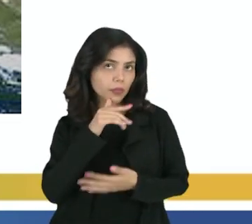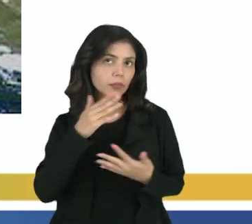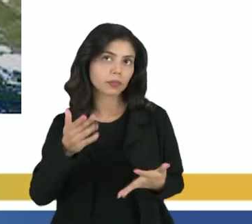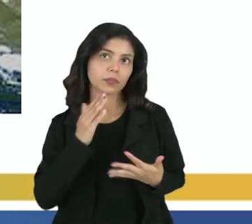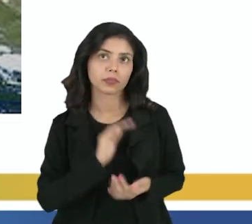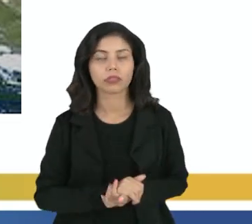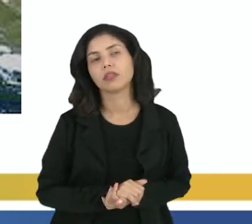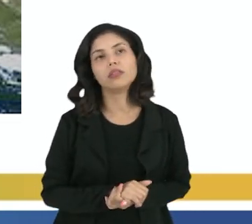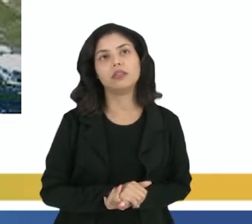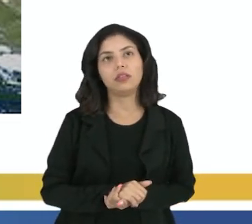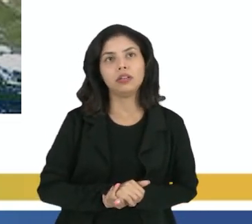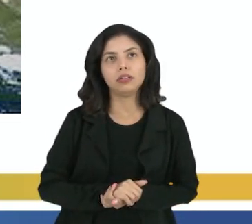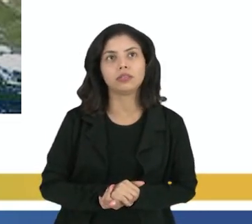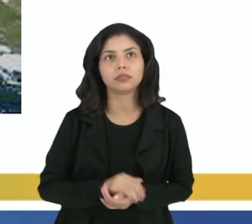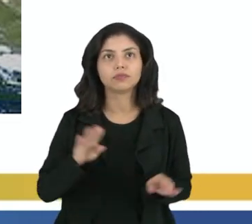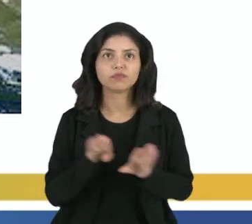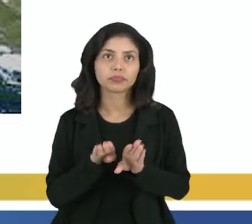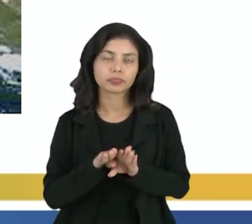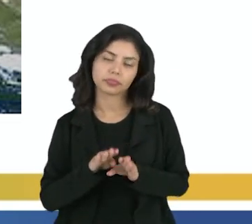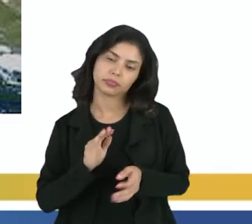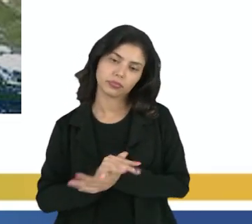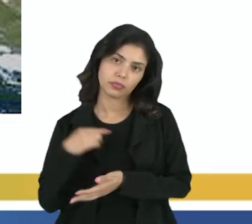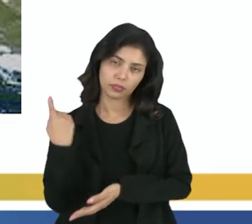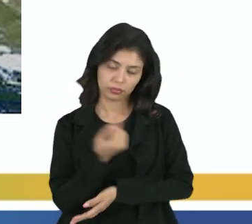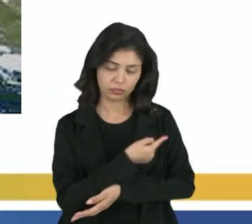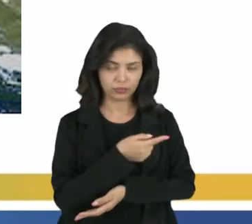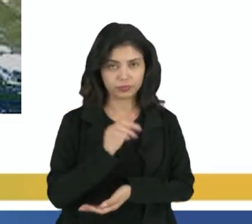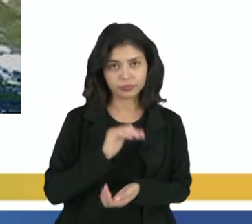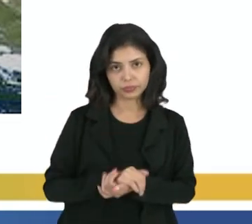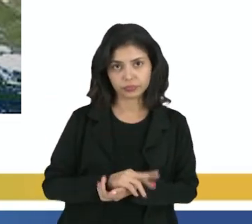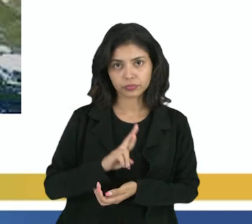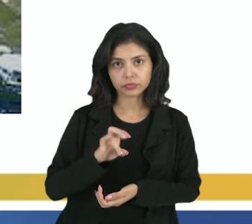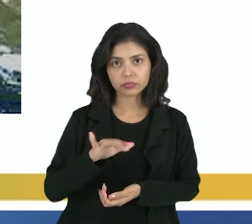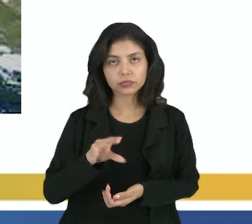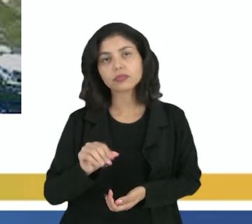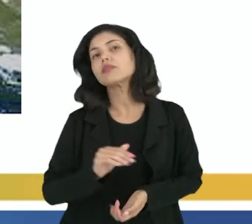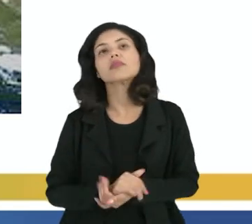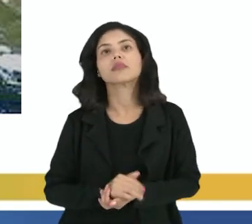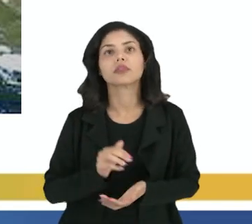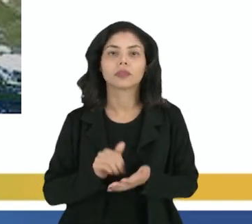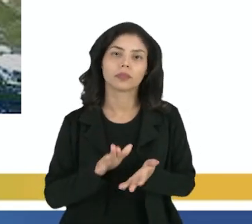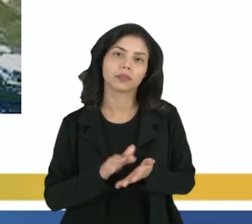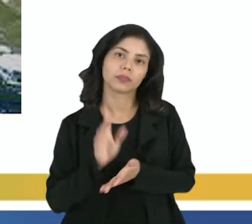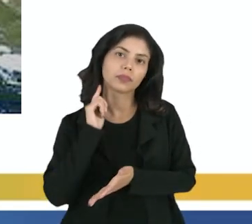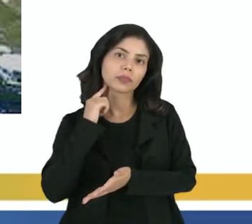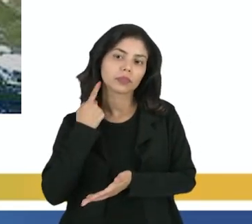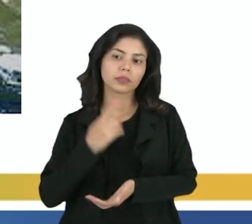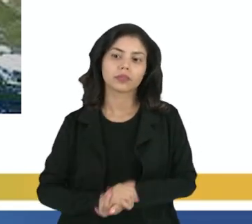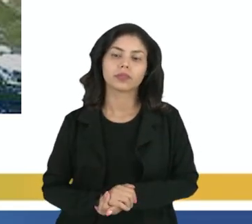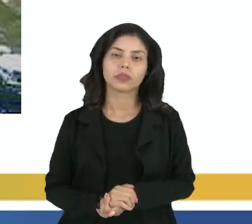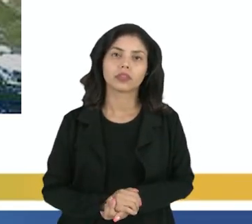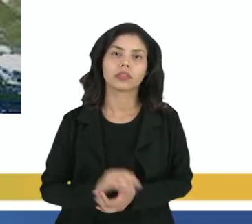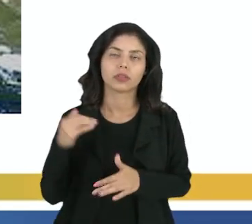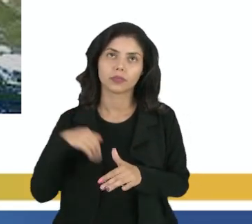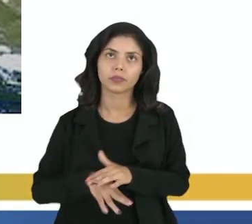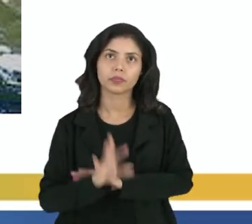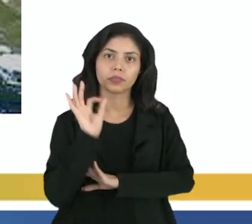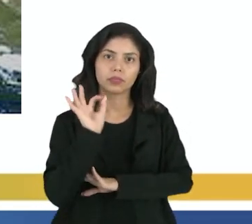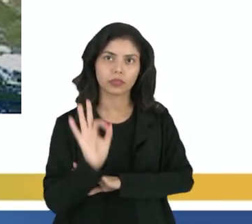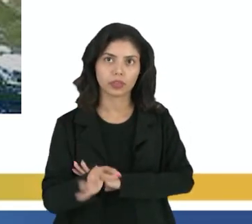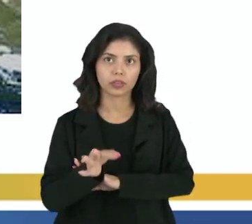zelo pelos resíduos, né? Nossos rios, não jogando lixo, ok? Colocando o lixo no